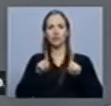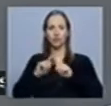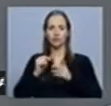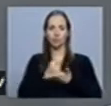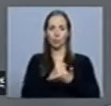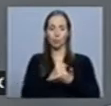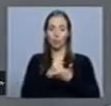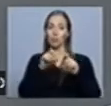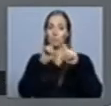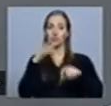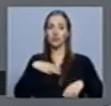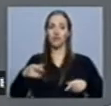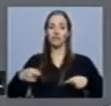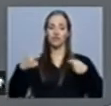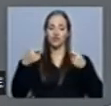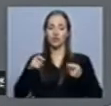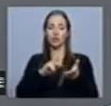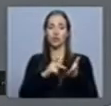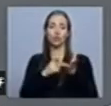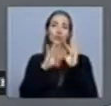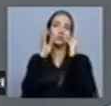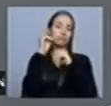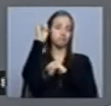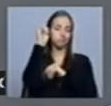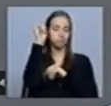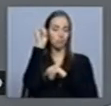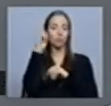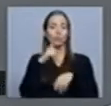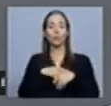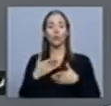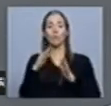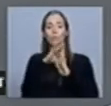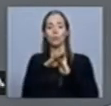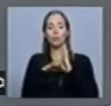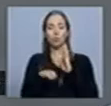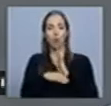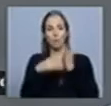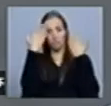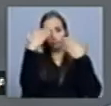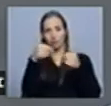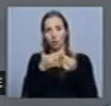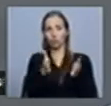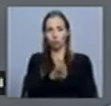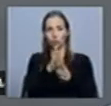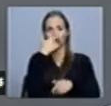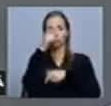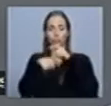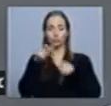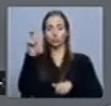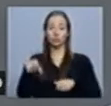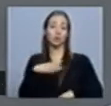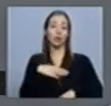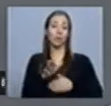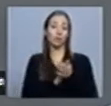empresas que queiram investir em tecnologia espacial e que têm neste momento um programa aberto a todos os empreendedores que queiram utilizar